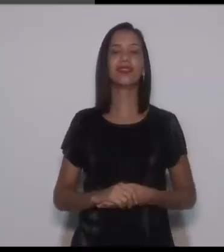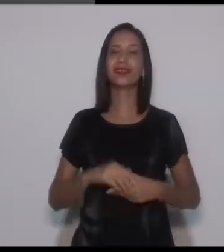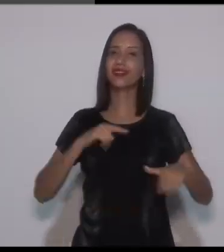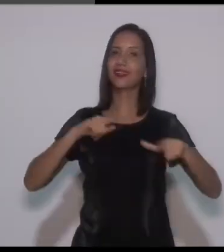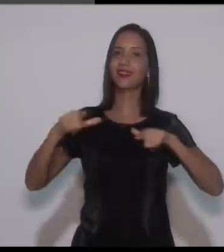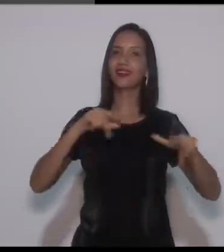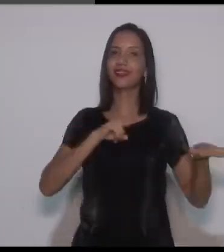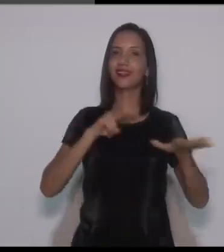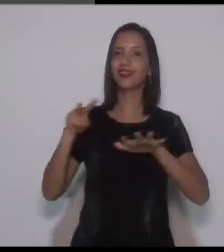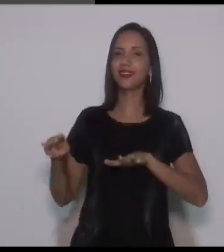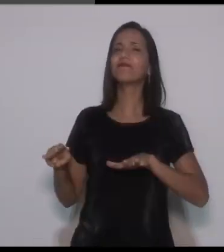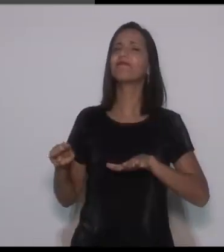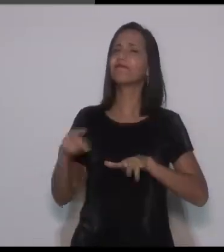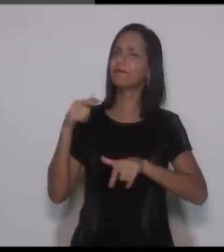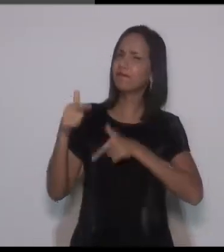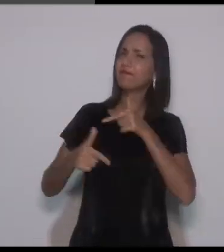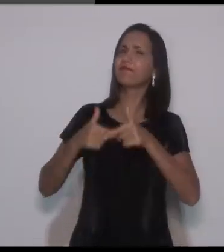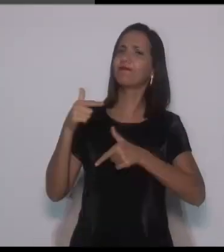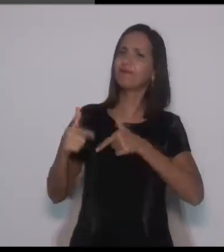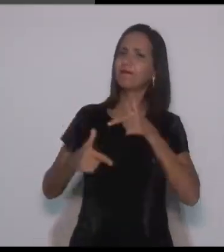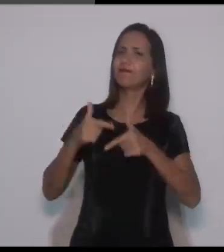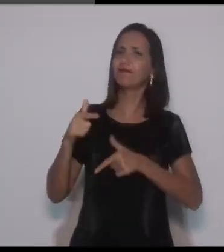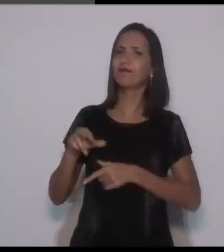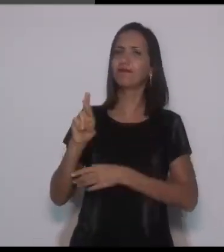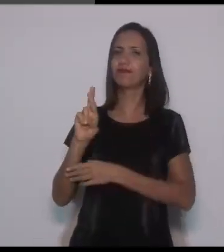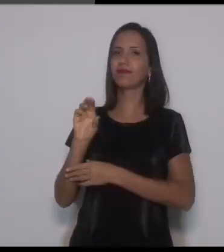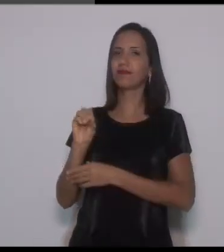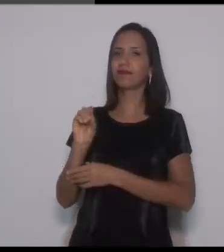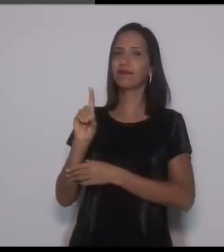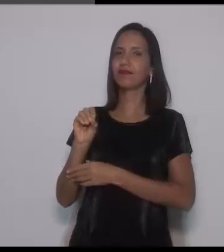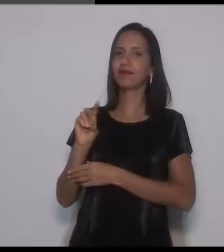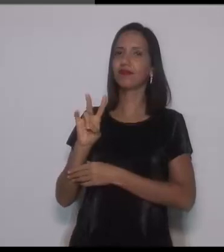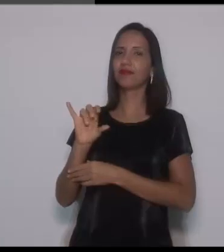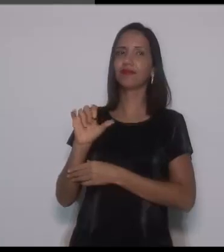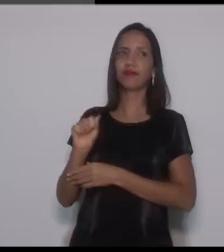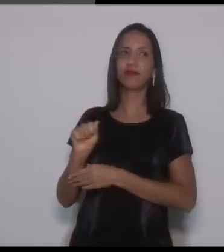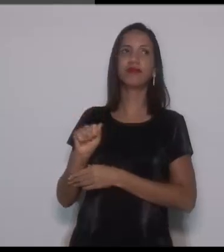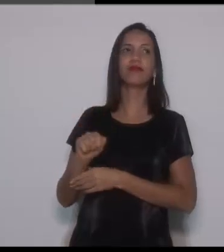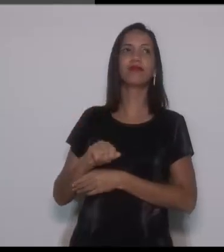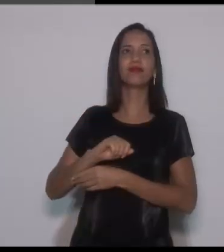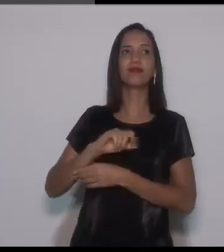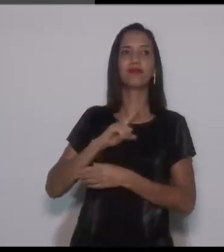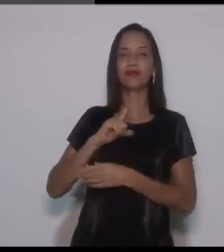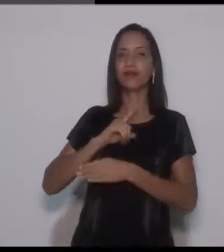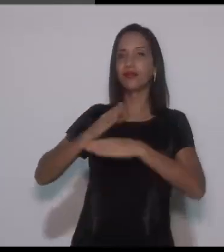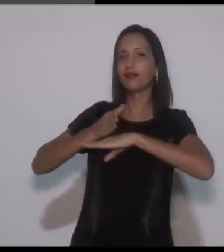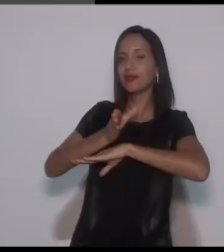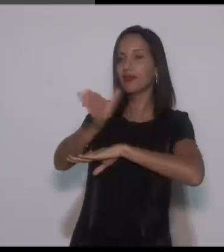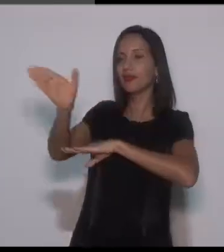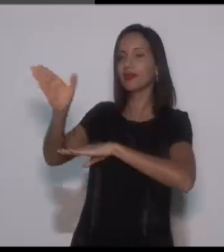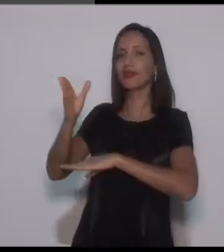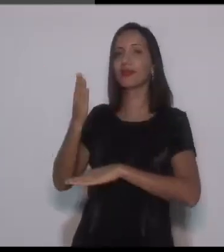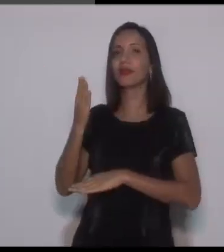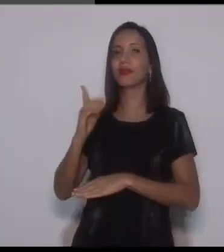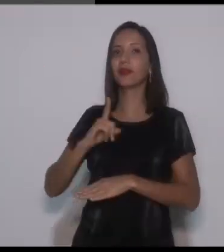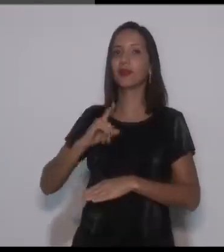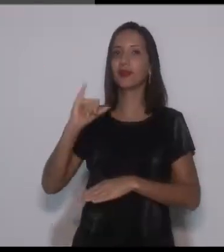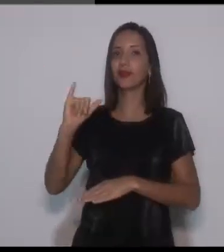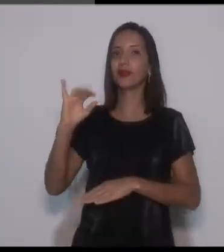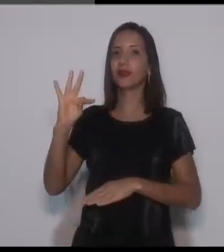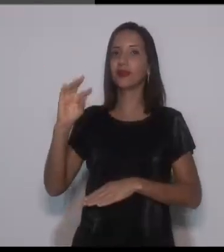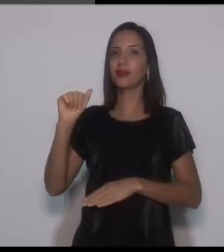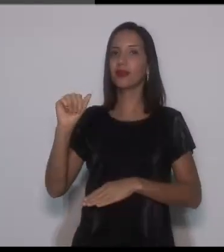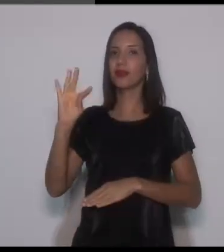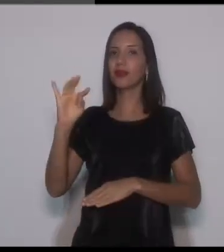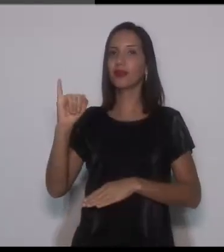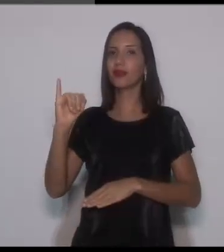semana, eu trabalhei bastante ali na rodovia Edenor João Tasca, saída para Itatiba, e aí o público ali,